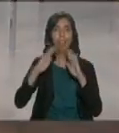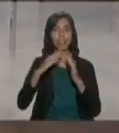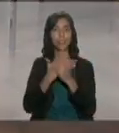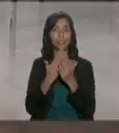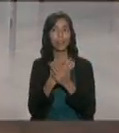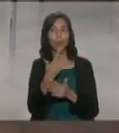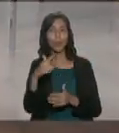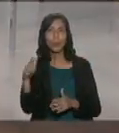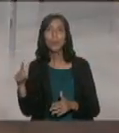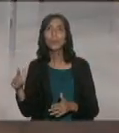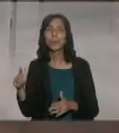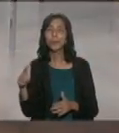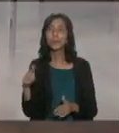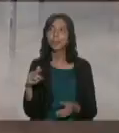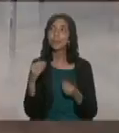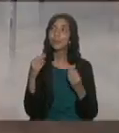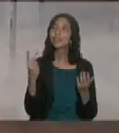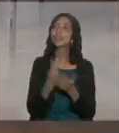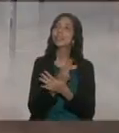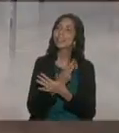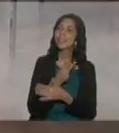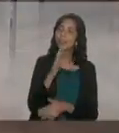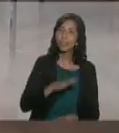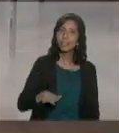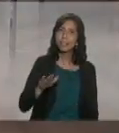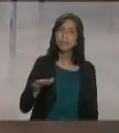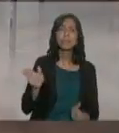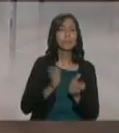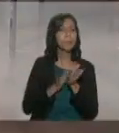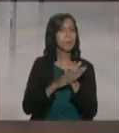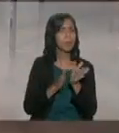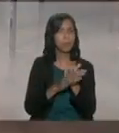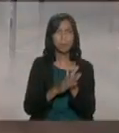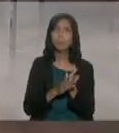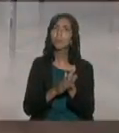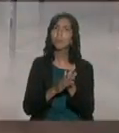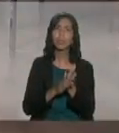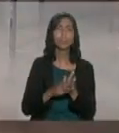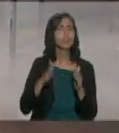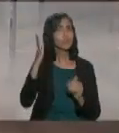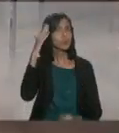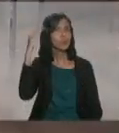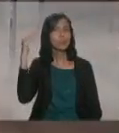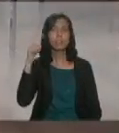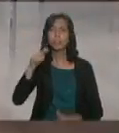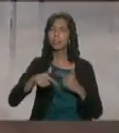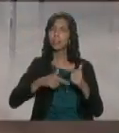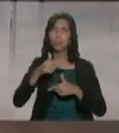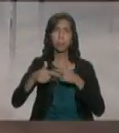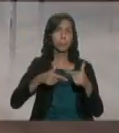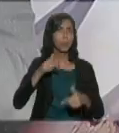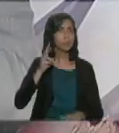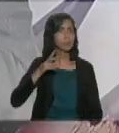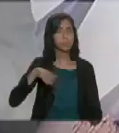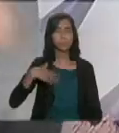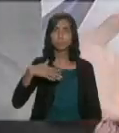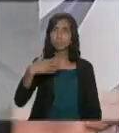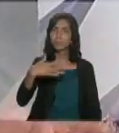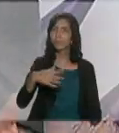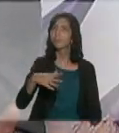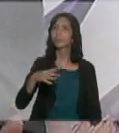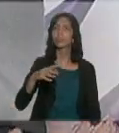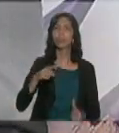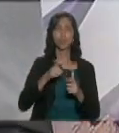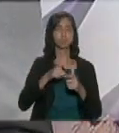outras escolas. Caramba, o que aconteceu com essas crianças? Parabéns, Obrigada. Viu? Sucesso no seu trabalho, que possa cada vez